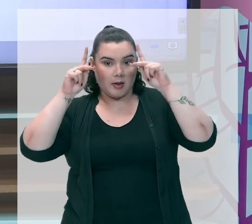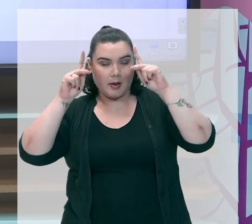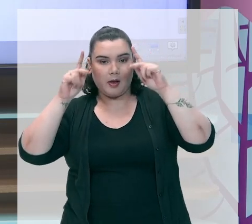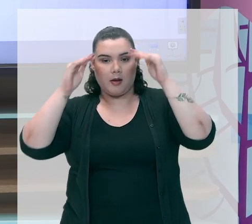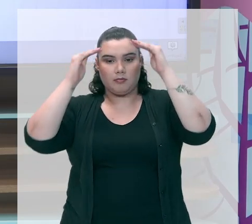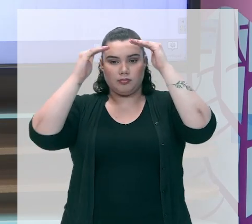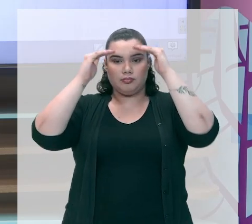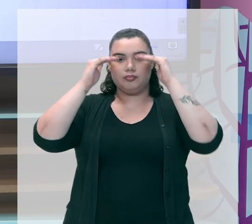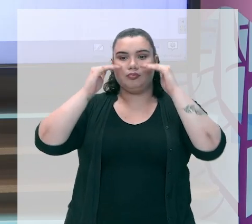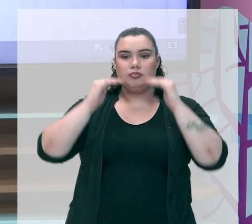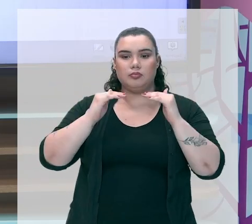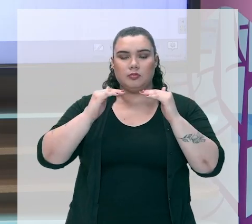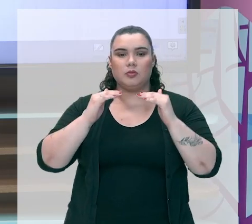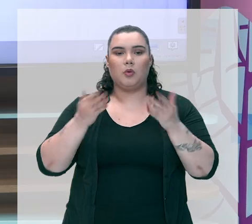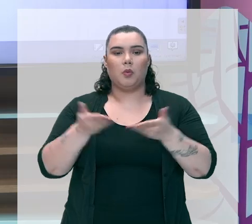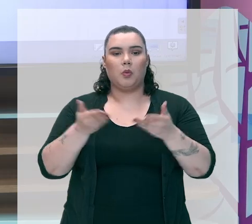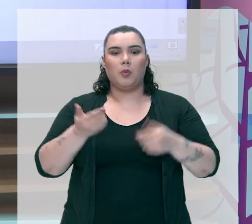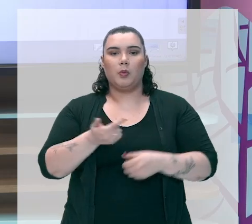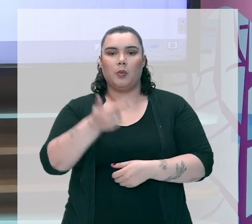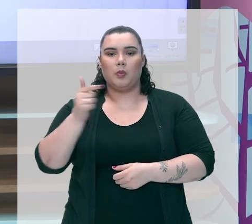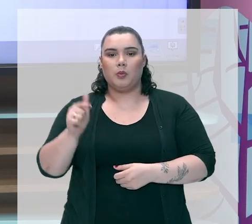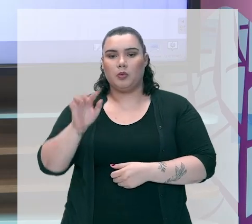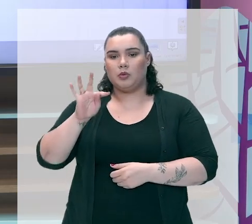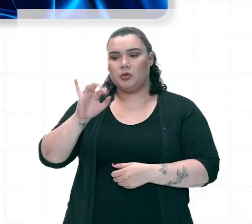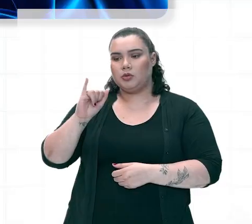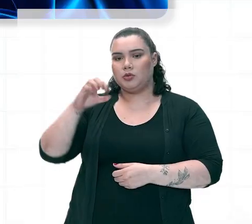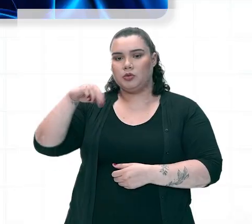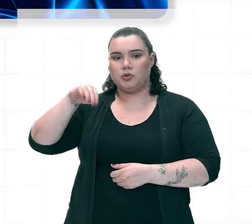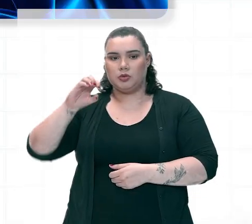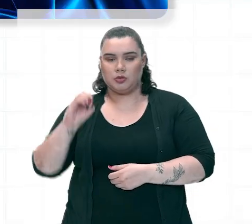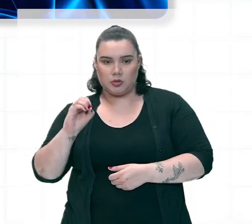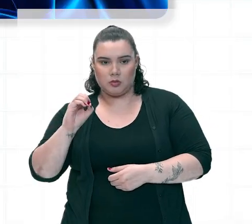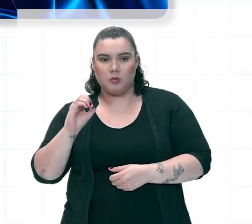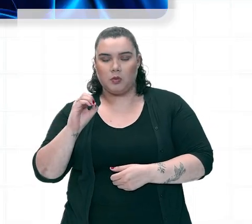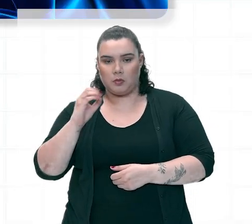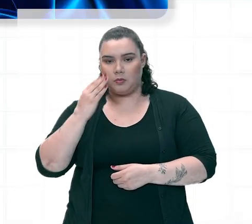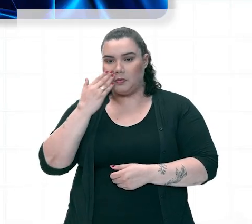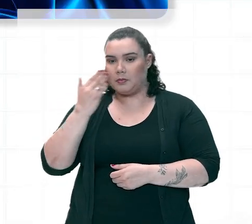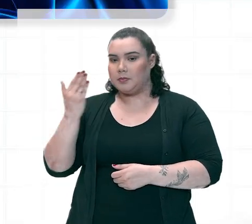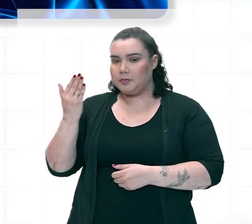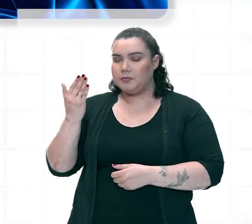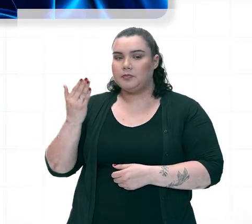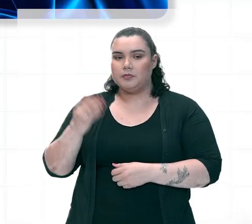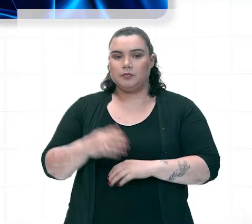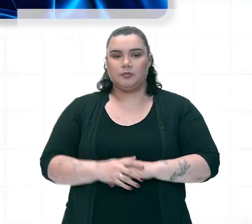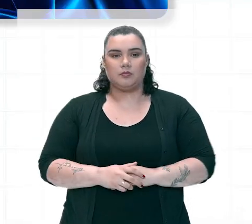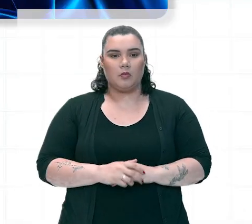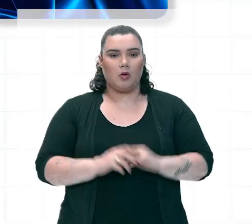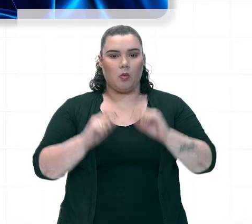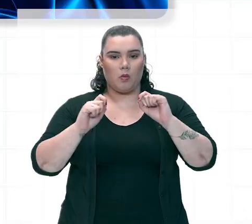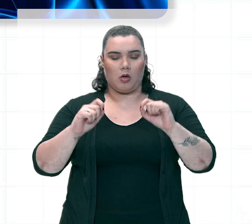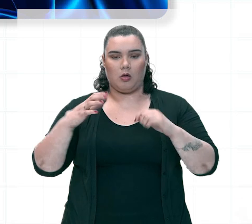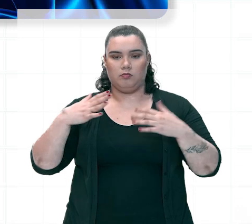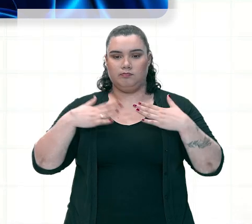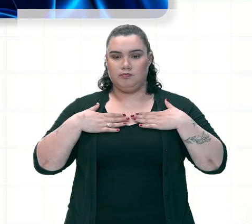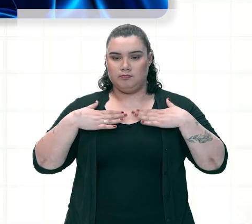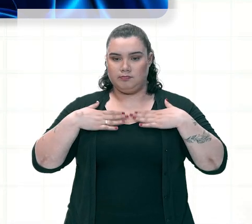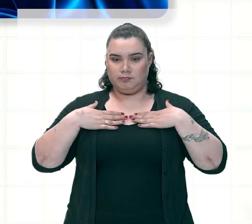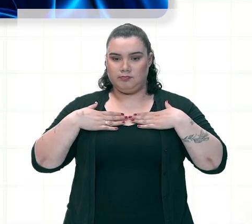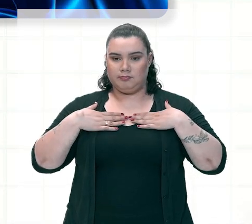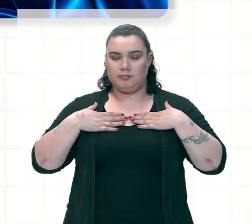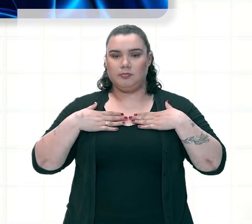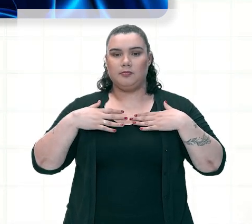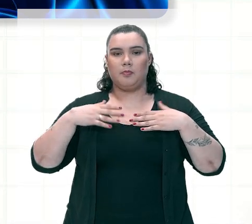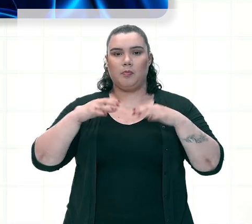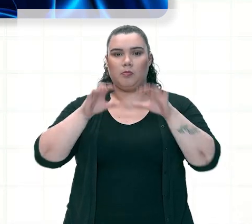mais, vamos observar aí o timo, aí na nossa próxima imagem, vamos observar o timo, que está situado entre os